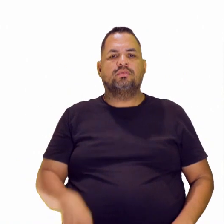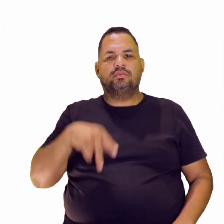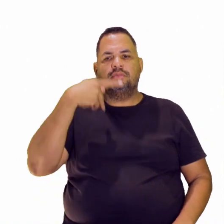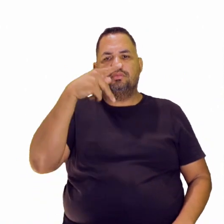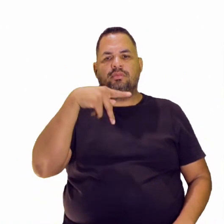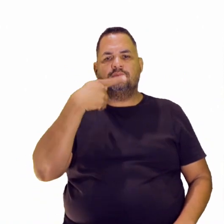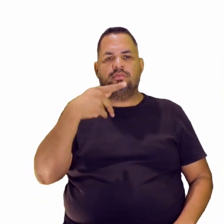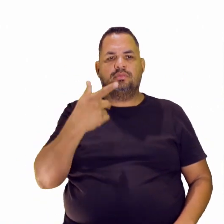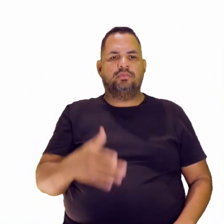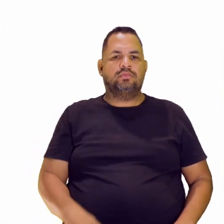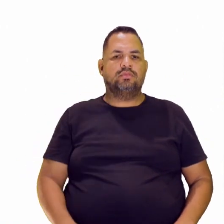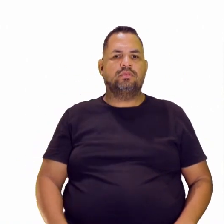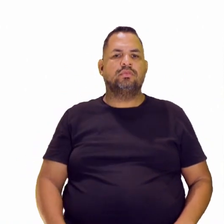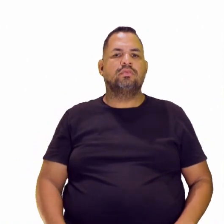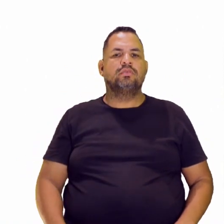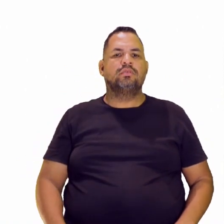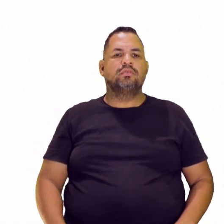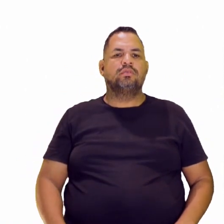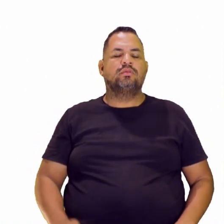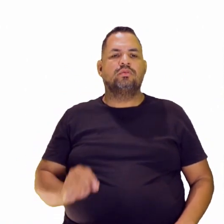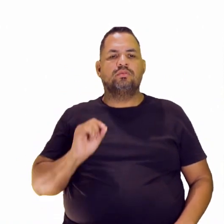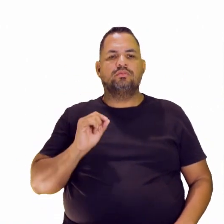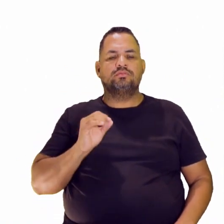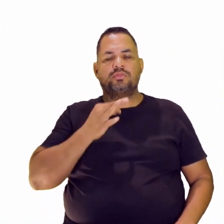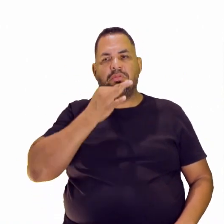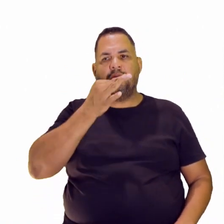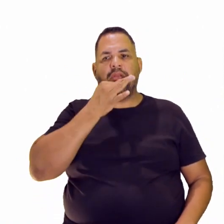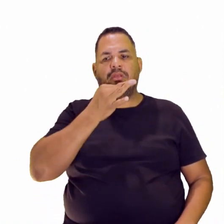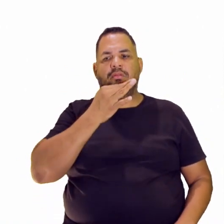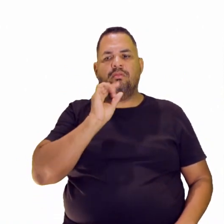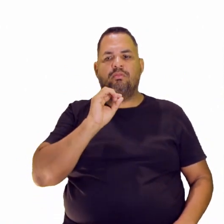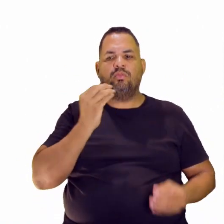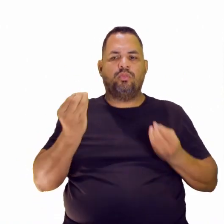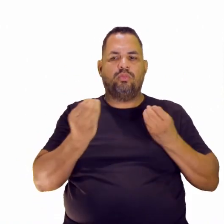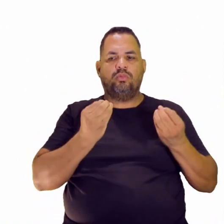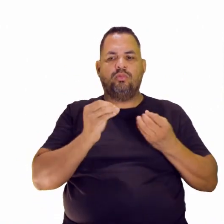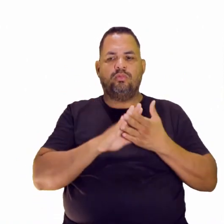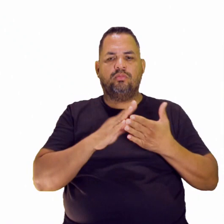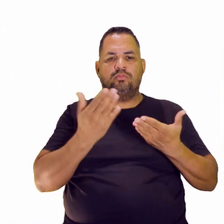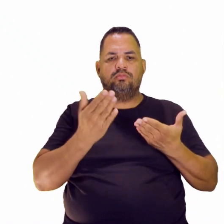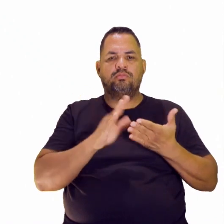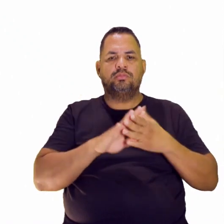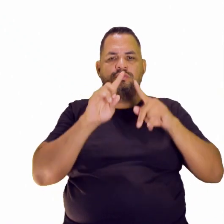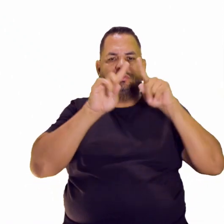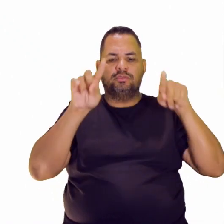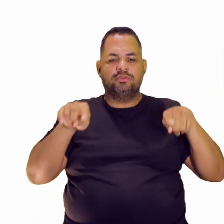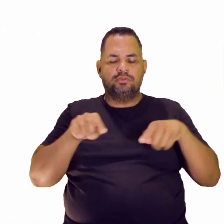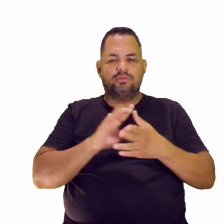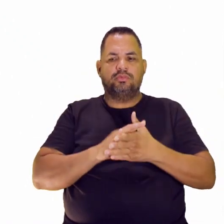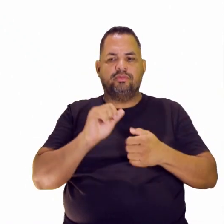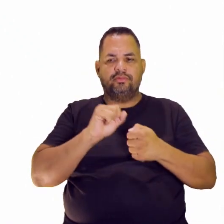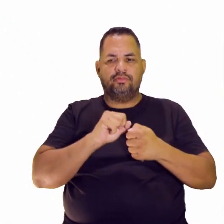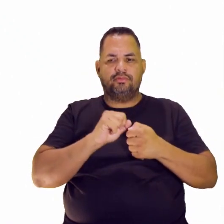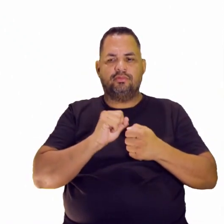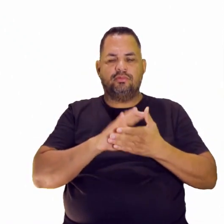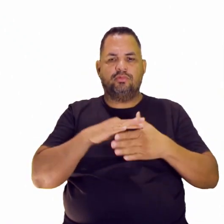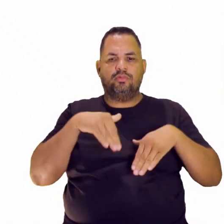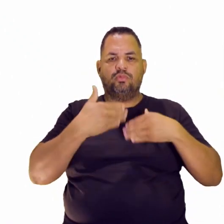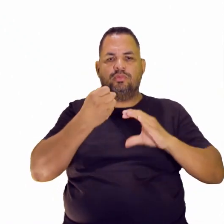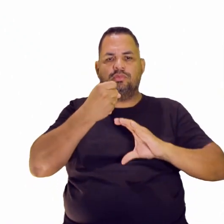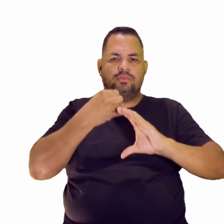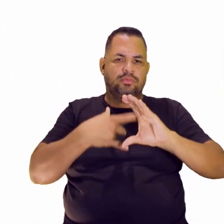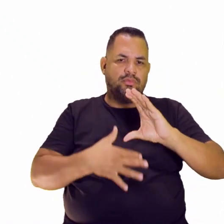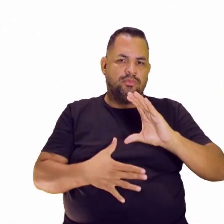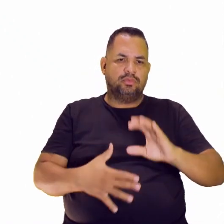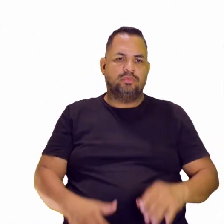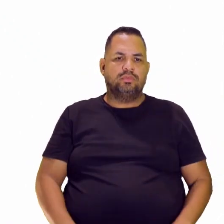fale, de acordo com sua opinião, como essa obra foi construída, quais as características